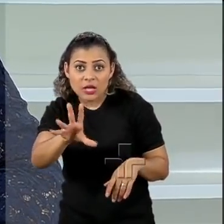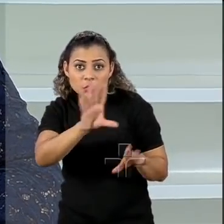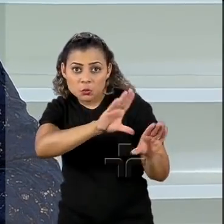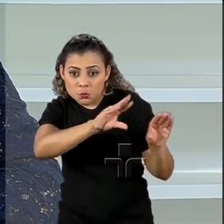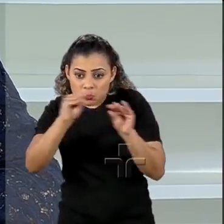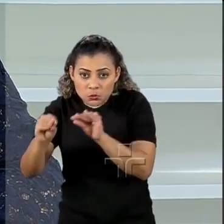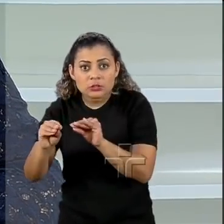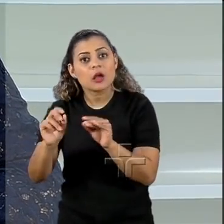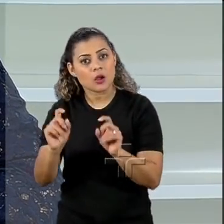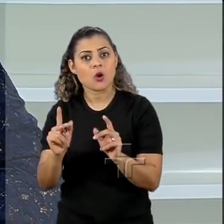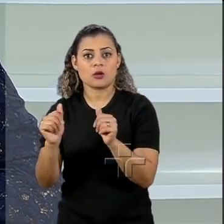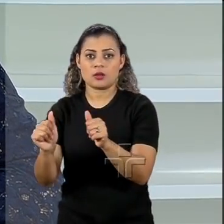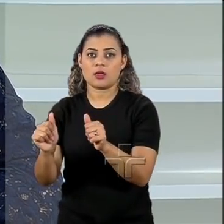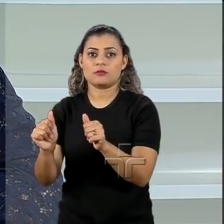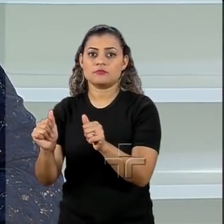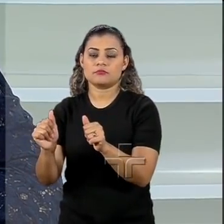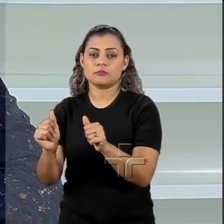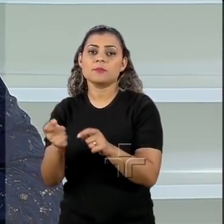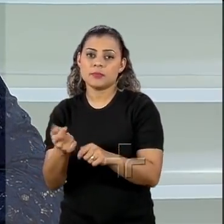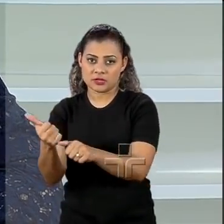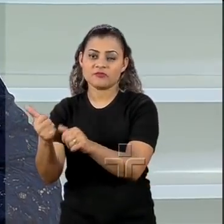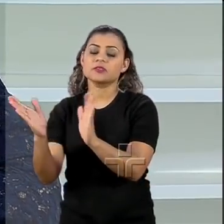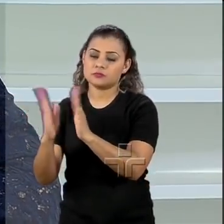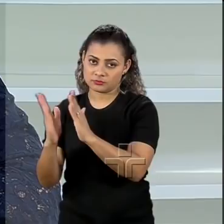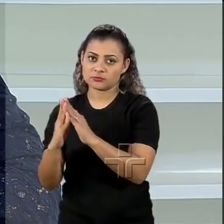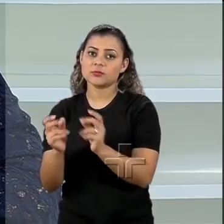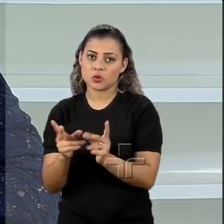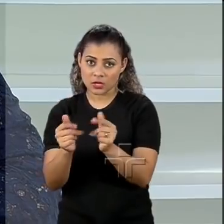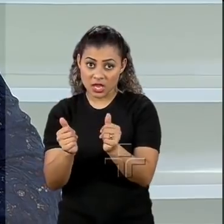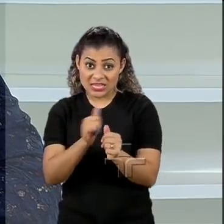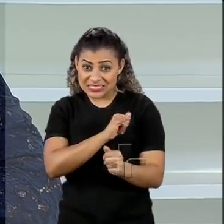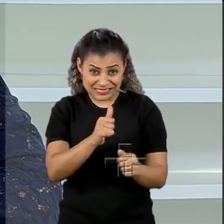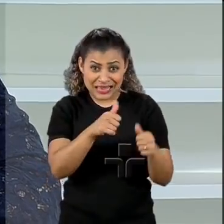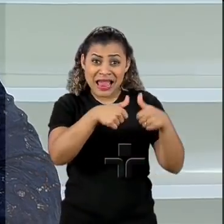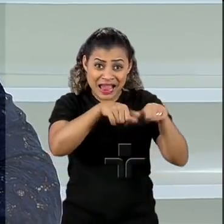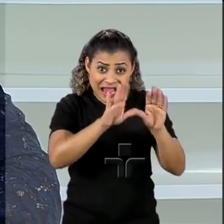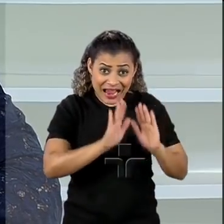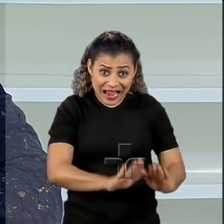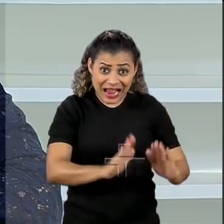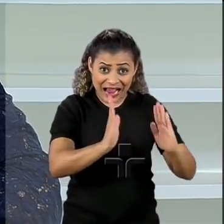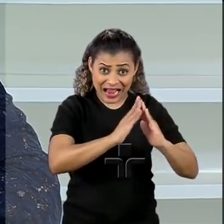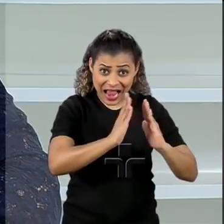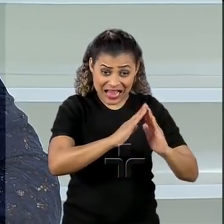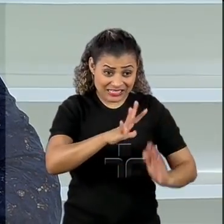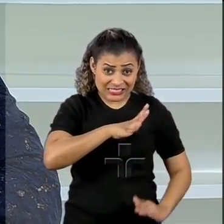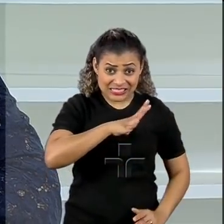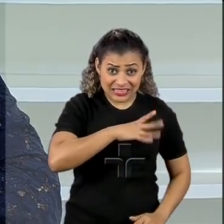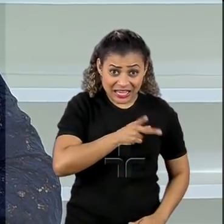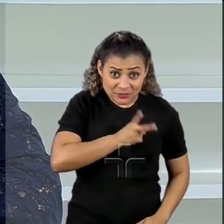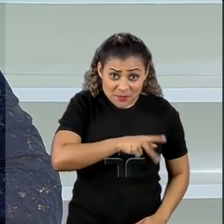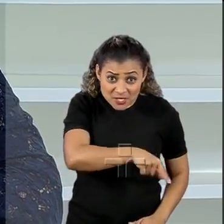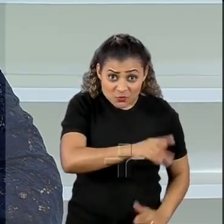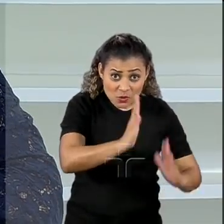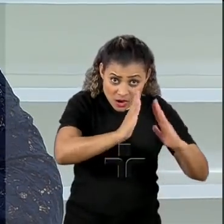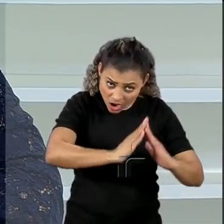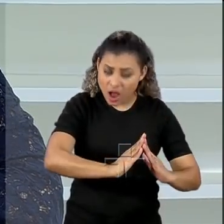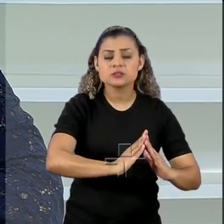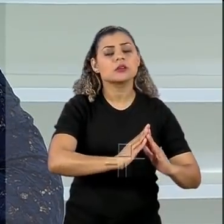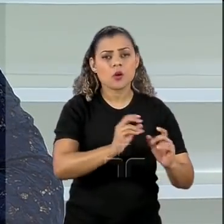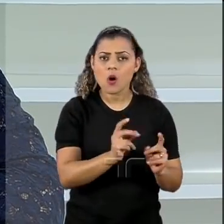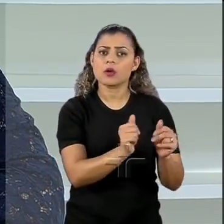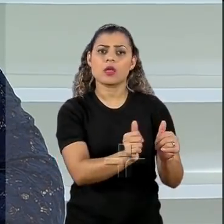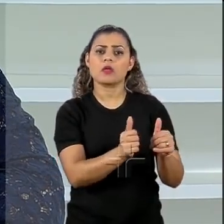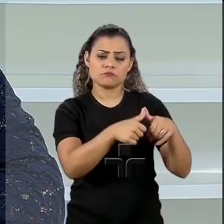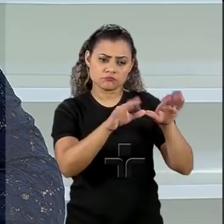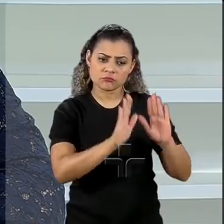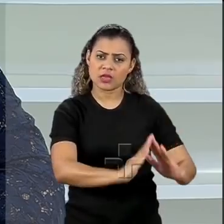sua comarca, ele tem de morar na comarca, ele tem de morar na sede onde ele está, e aí